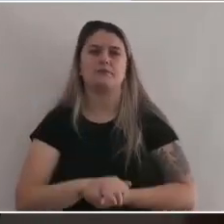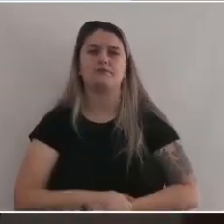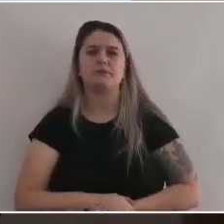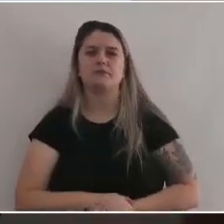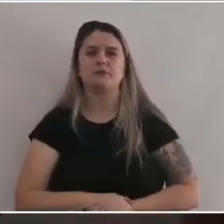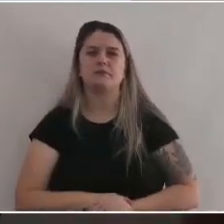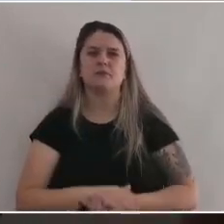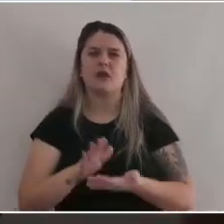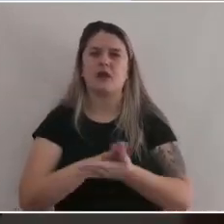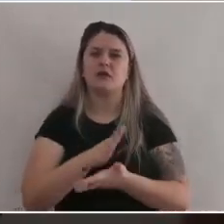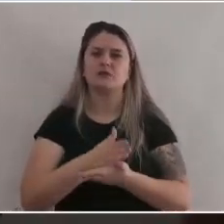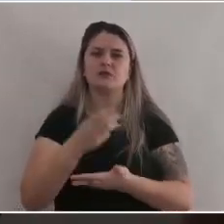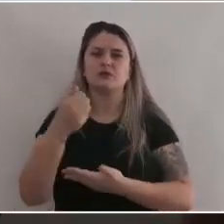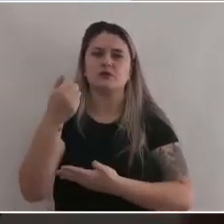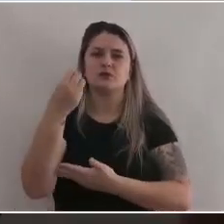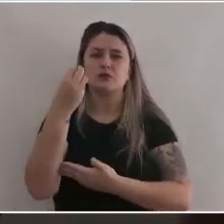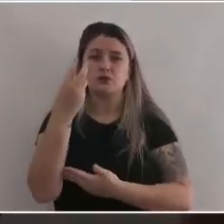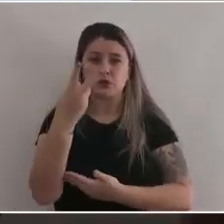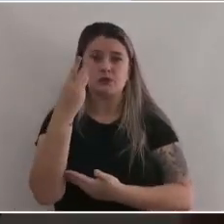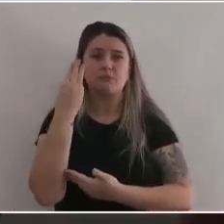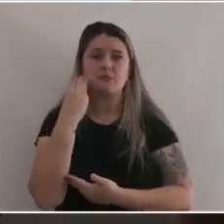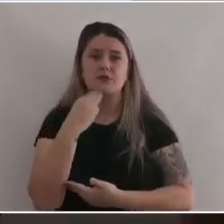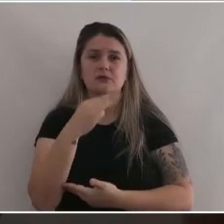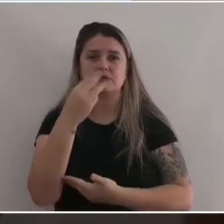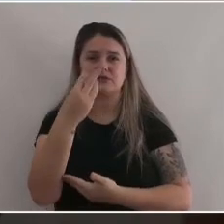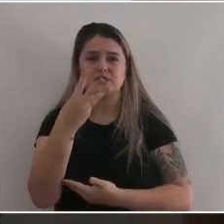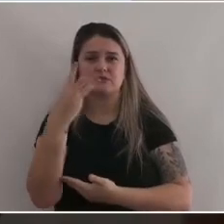9.981.178,46. O valor gasto foi de R$